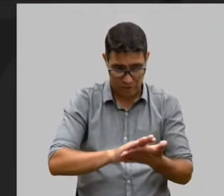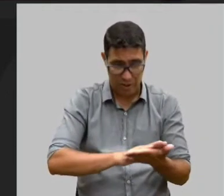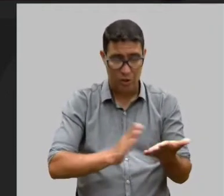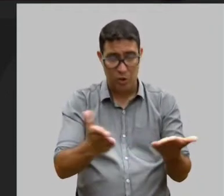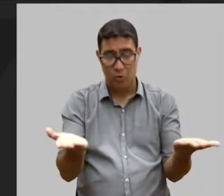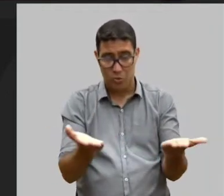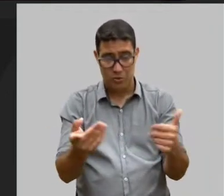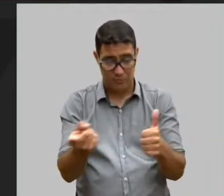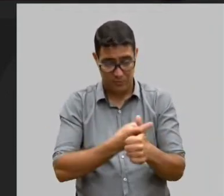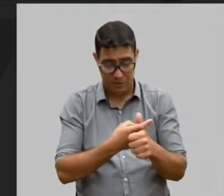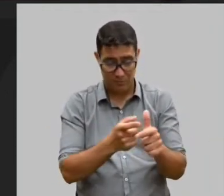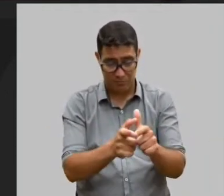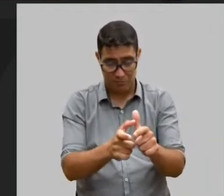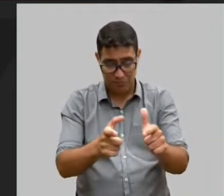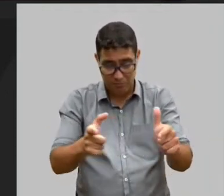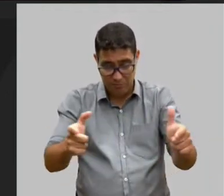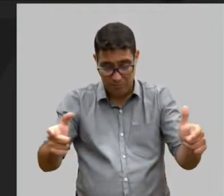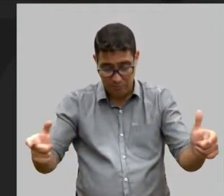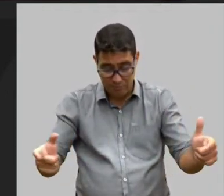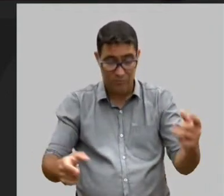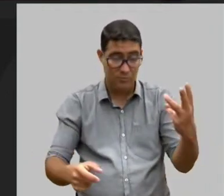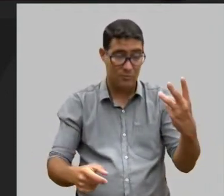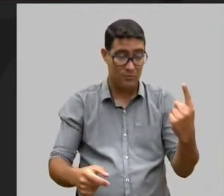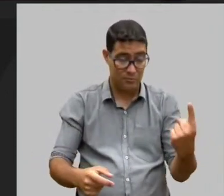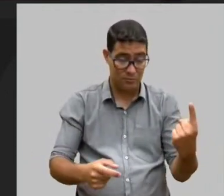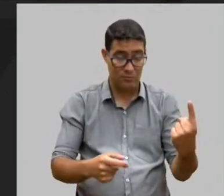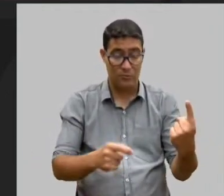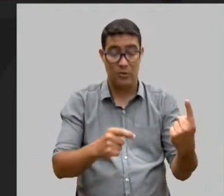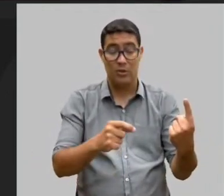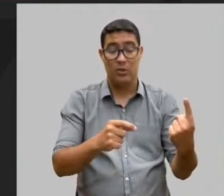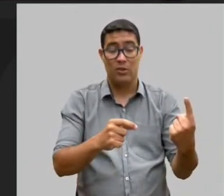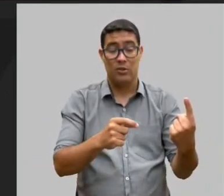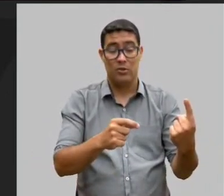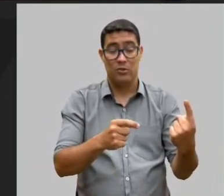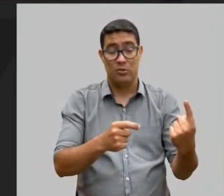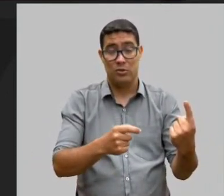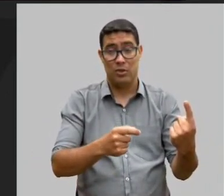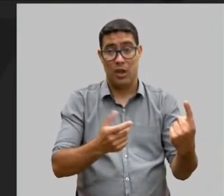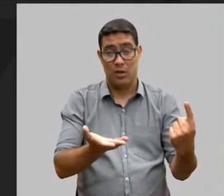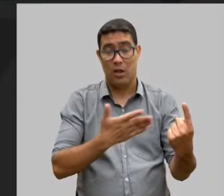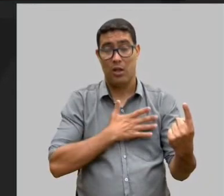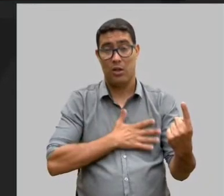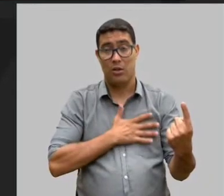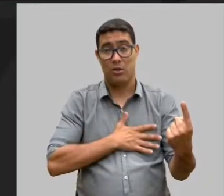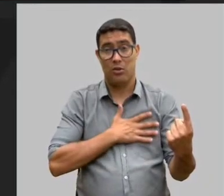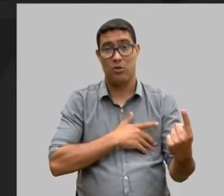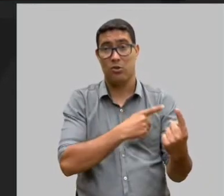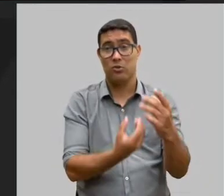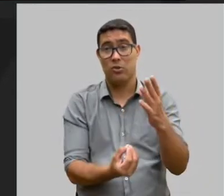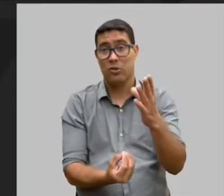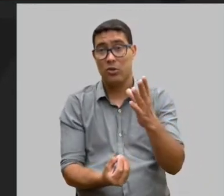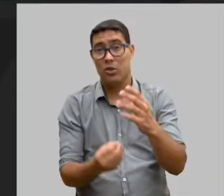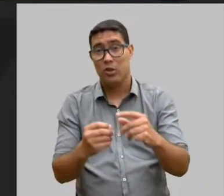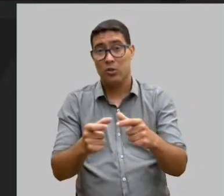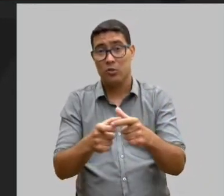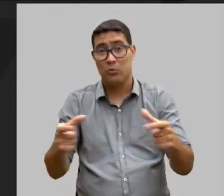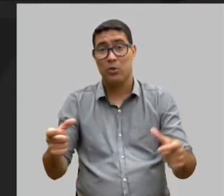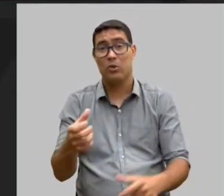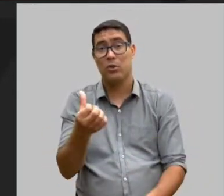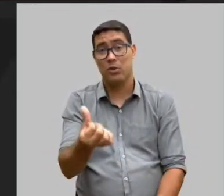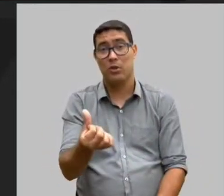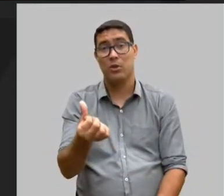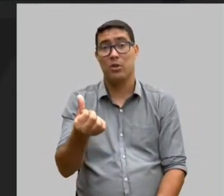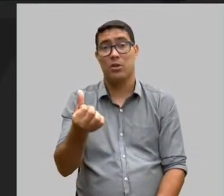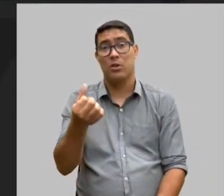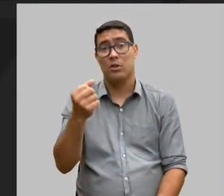em em em relação a 31/08 de 20233 a dívida eh subiu R 60,2 bilhões deais